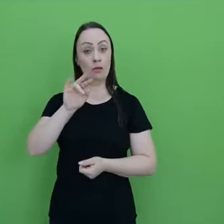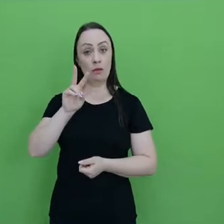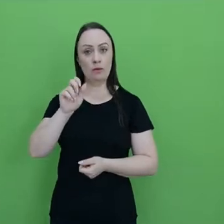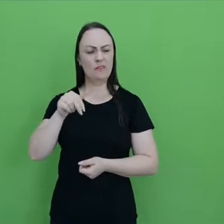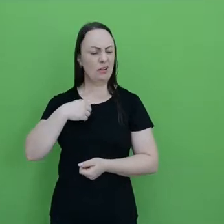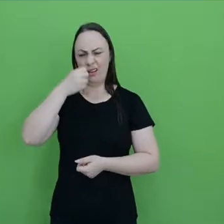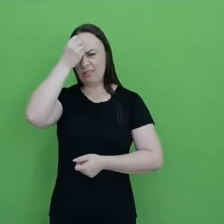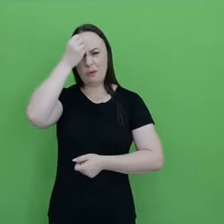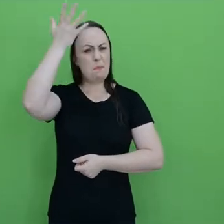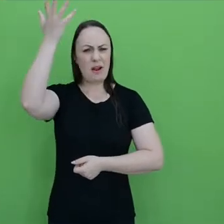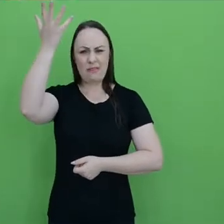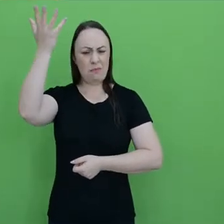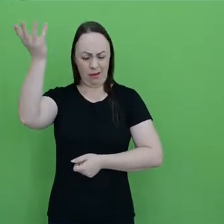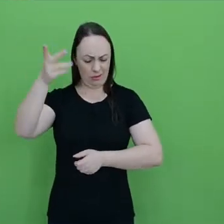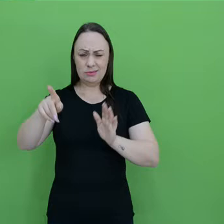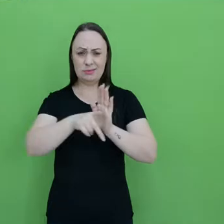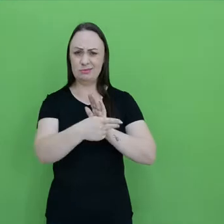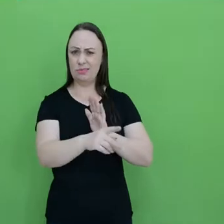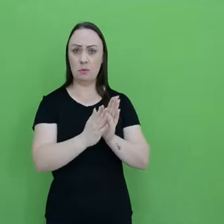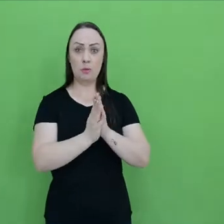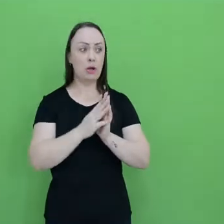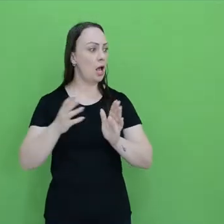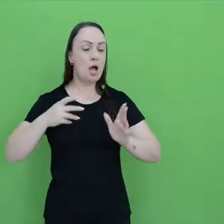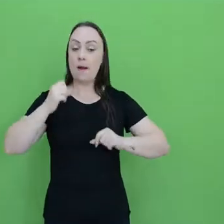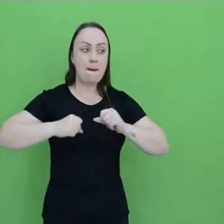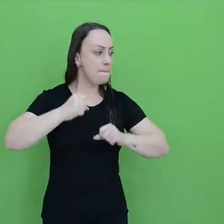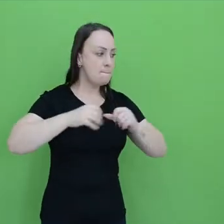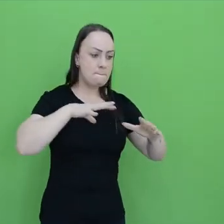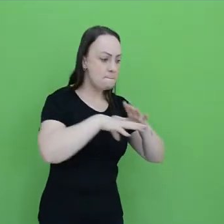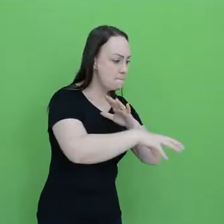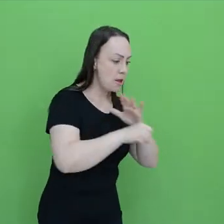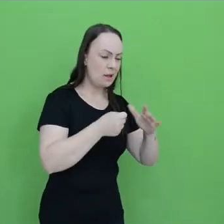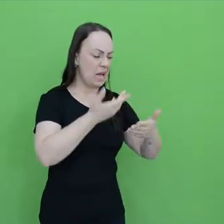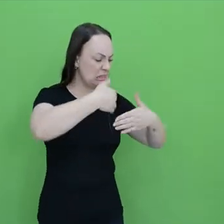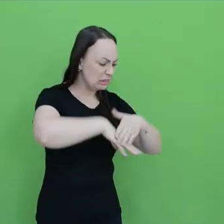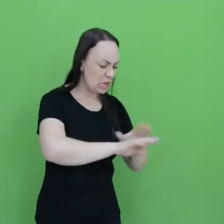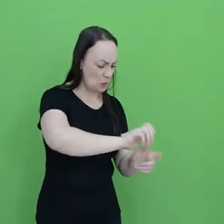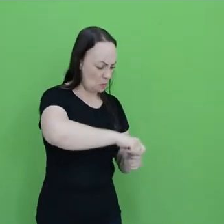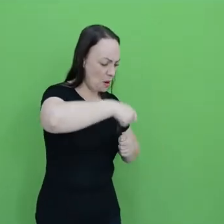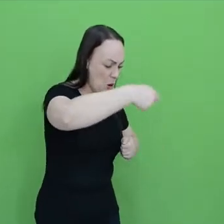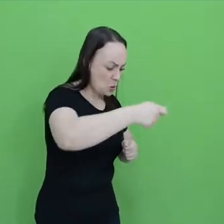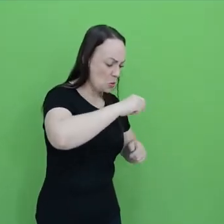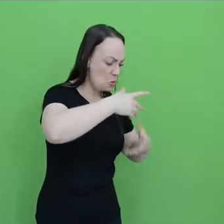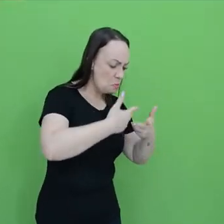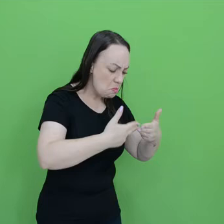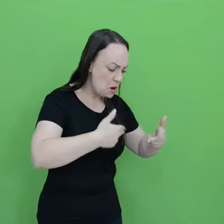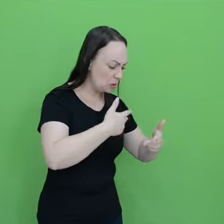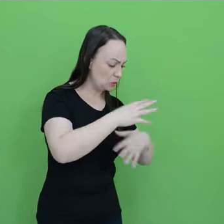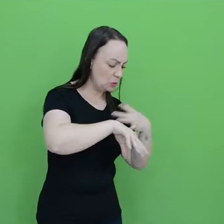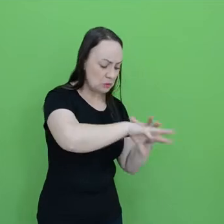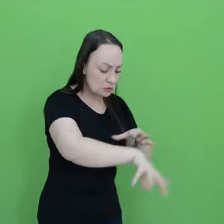Ivanka nem se lembrava mais da tal boneca e foi correndo buscar. Ela estava dentro de um baú, no meio de um monte